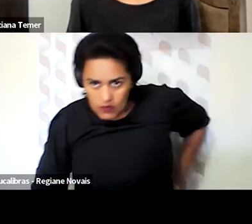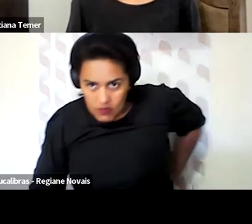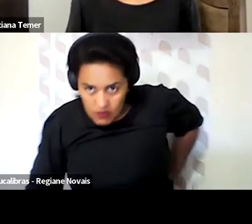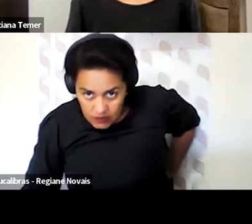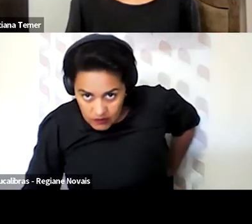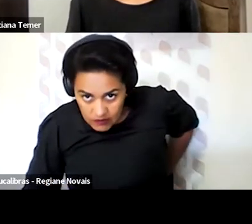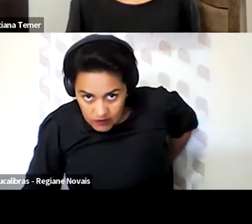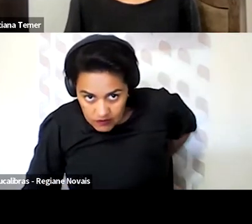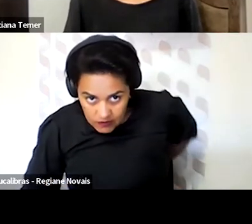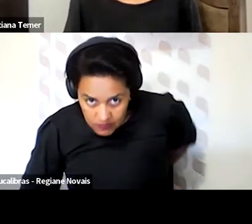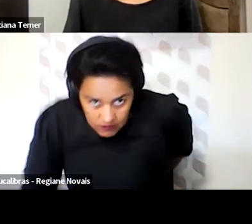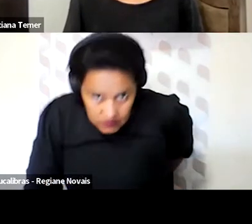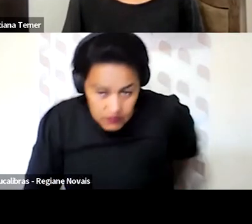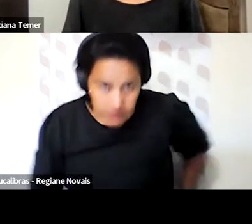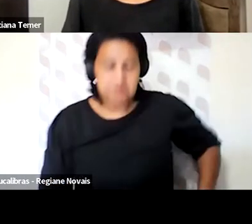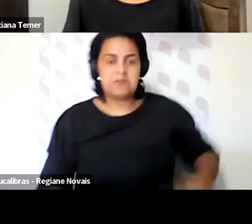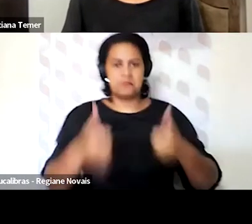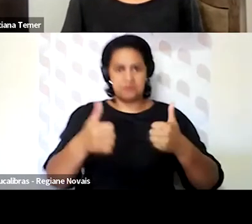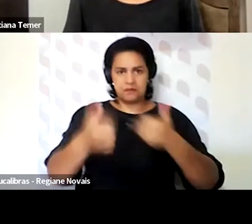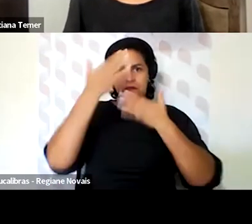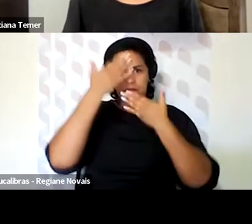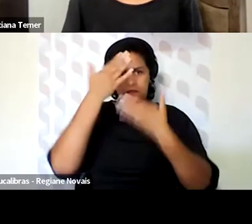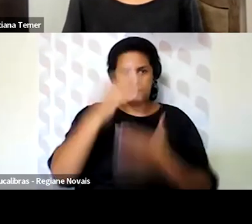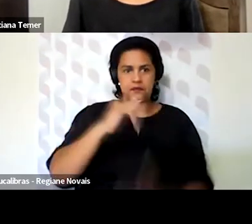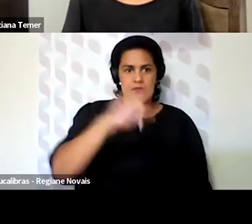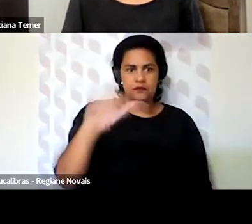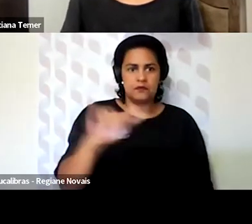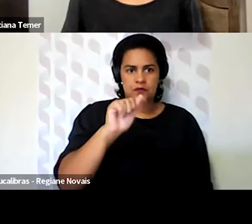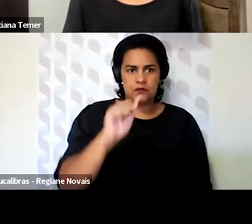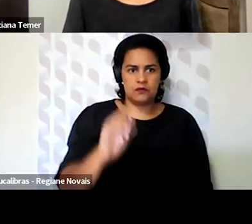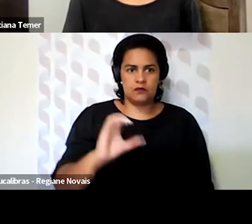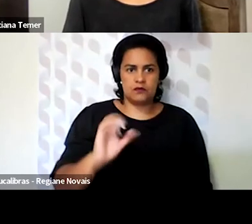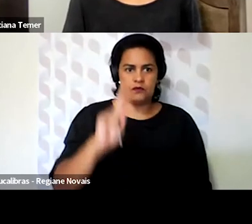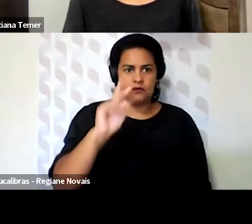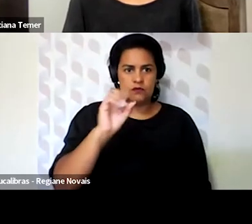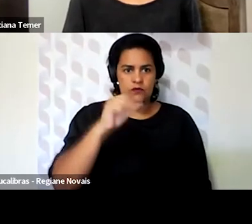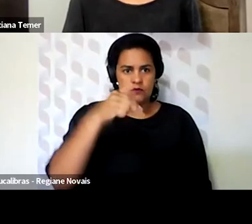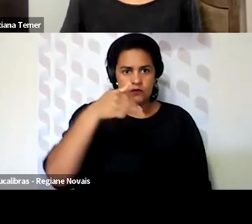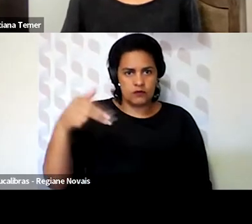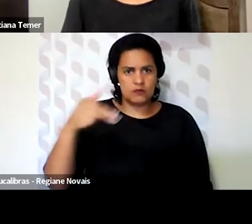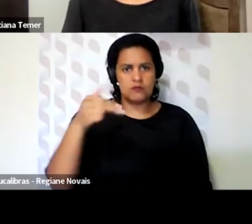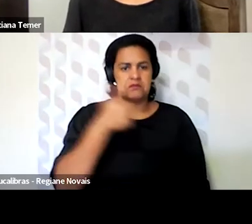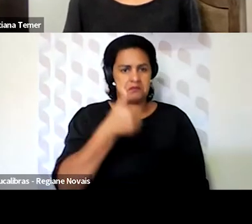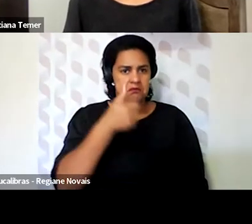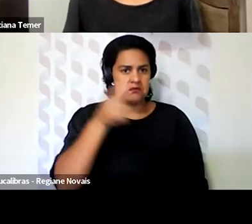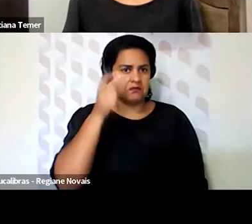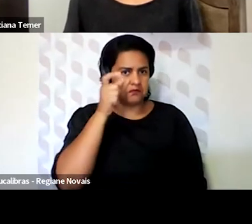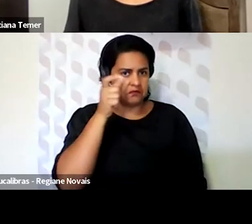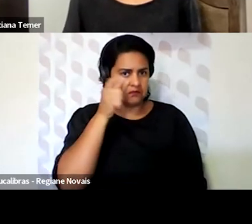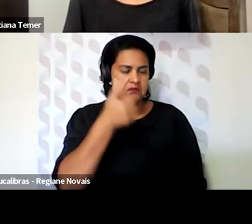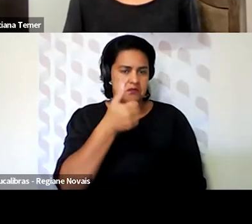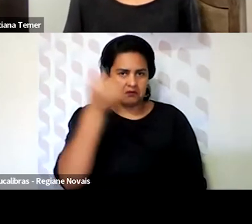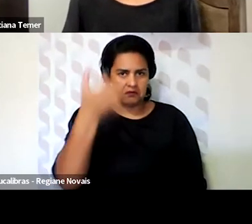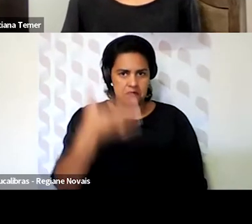Muito obrigado, Jackson. Muito interessante o que você falou. Acho que dará para debater depois. Agora vou